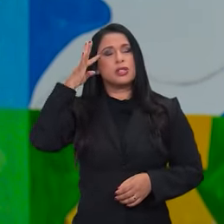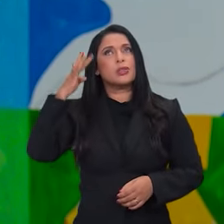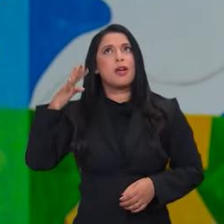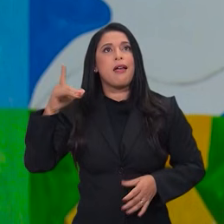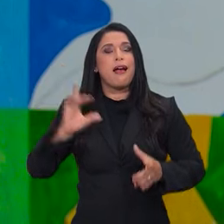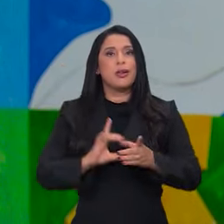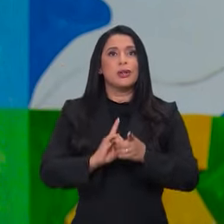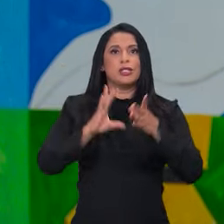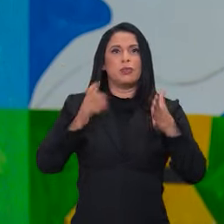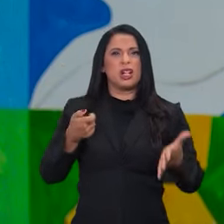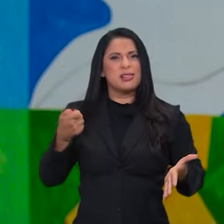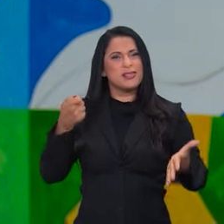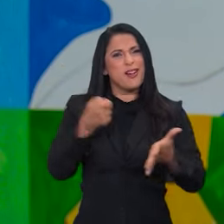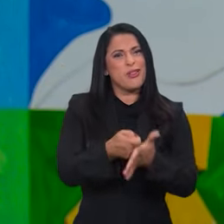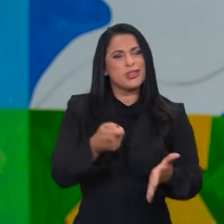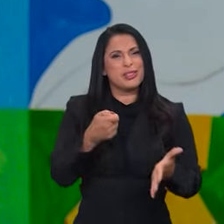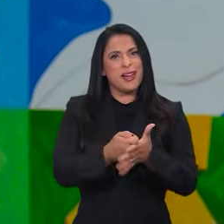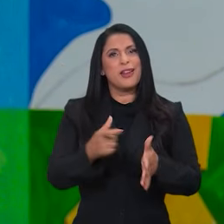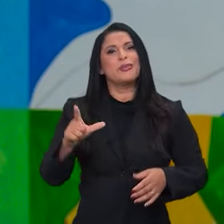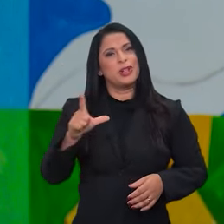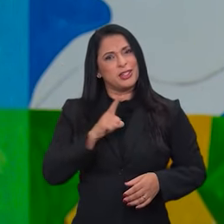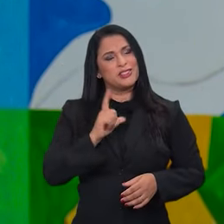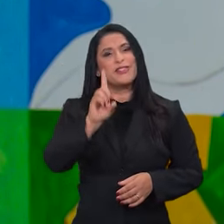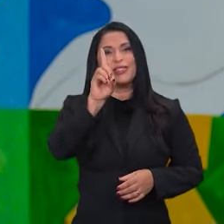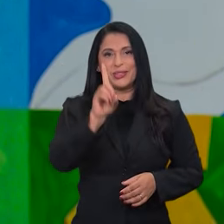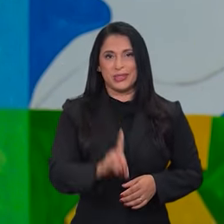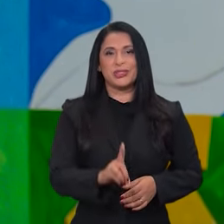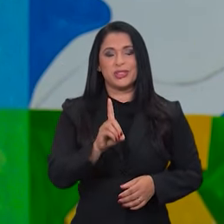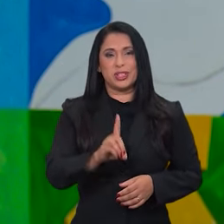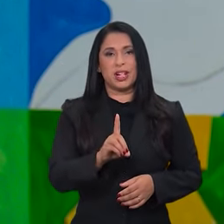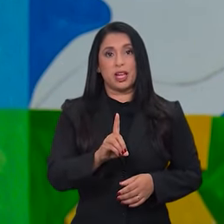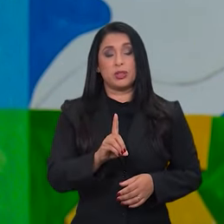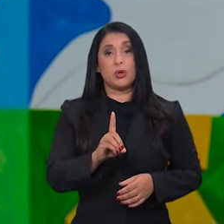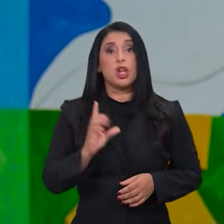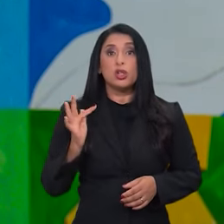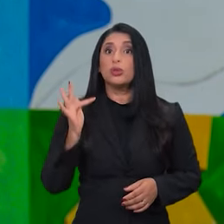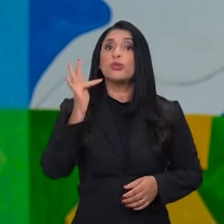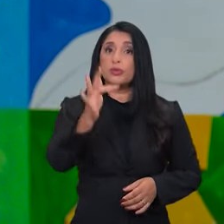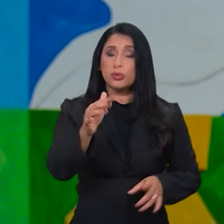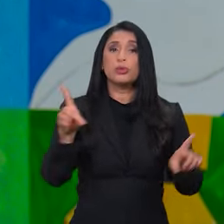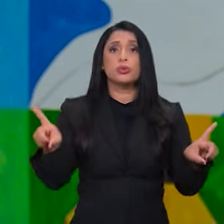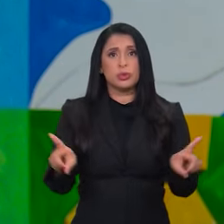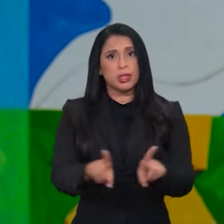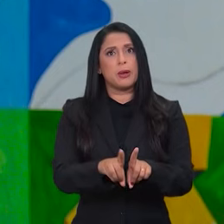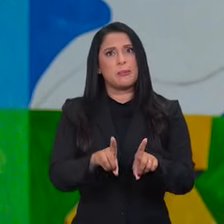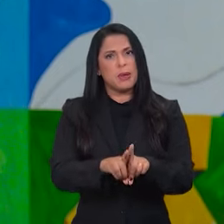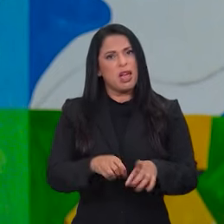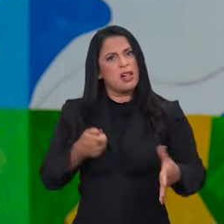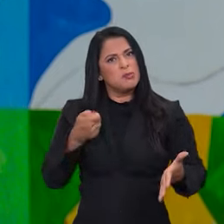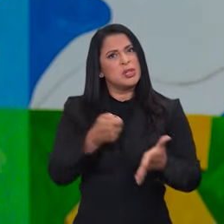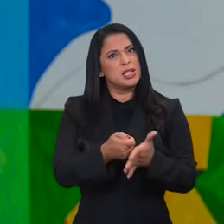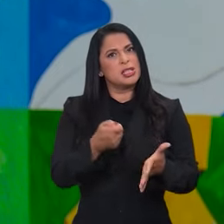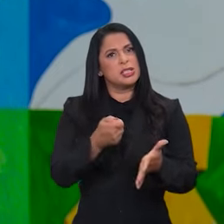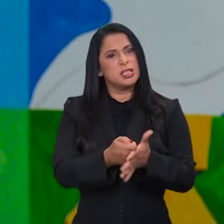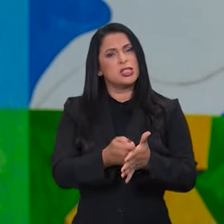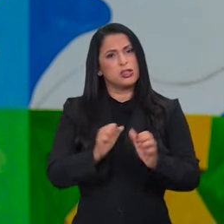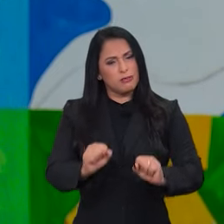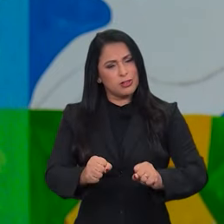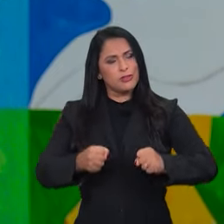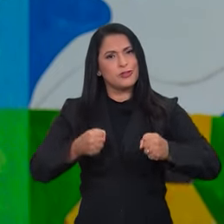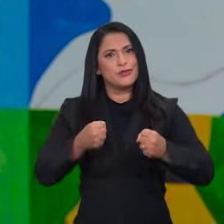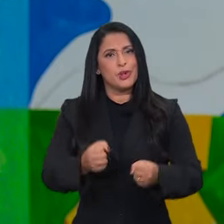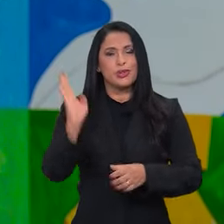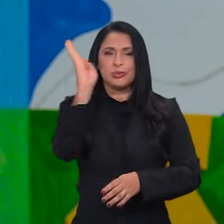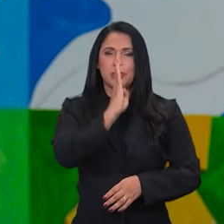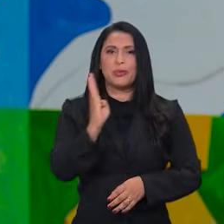democracia Antes de nós e lutaram para que tivéssemos esse direito e para os que virão depois de nós persistindo no mesmo